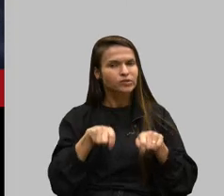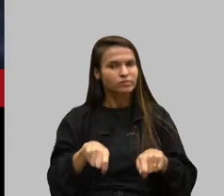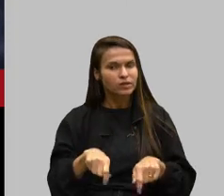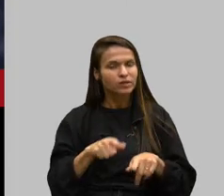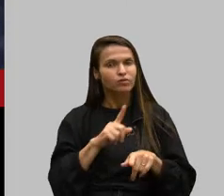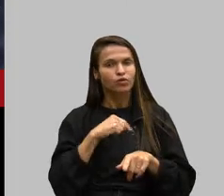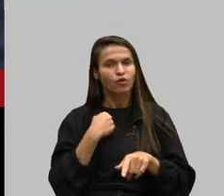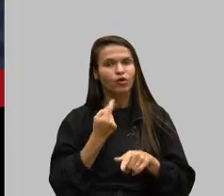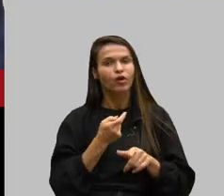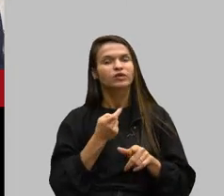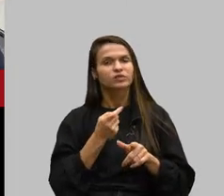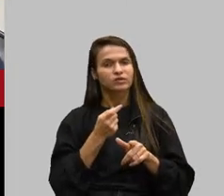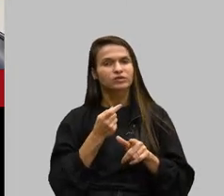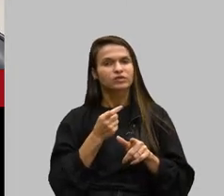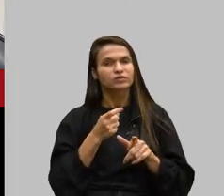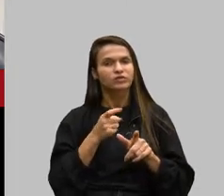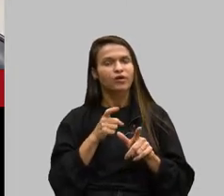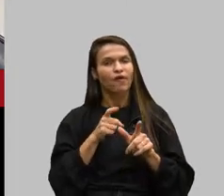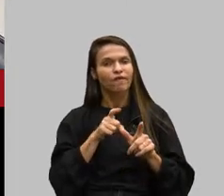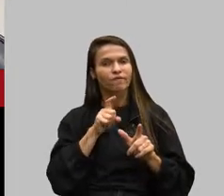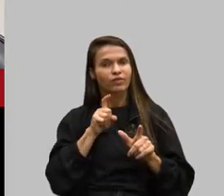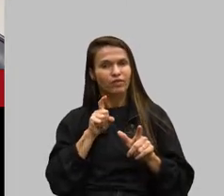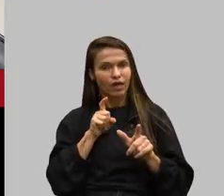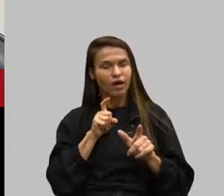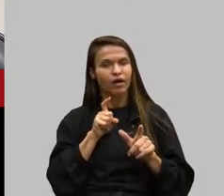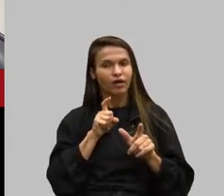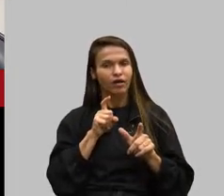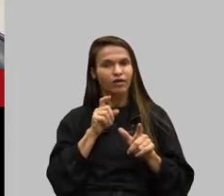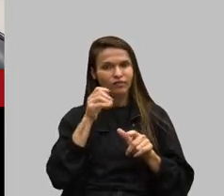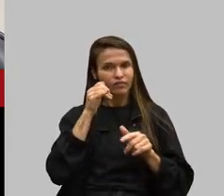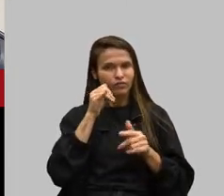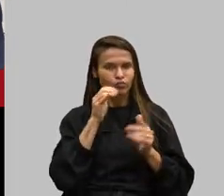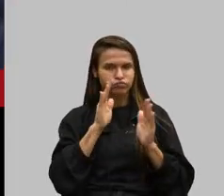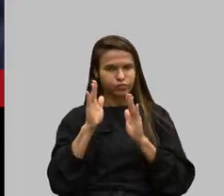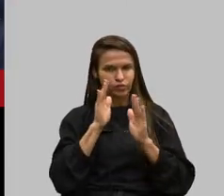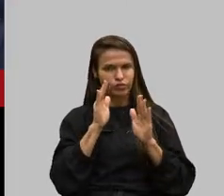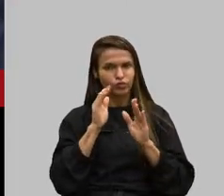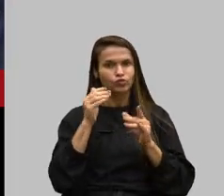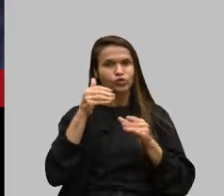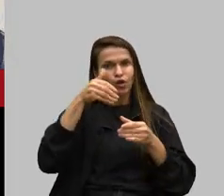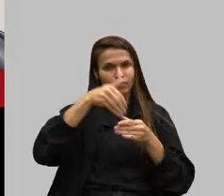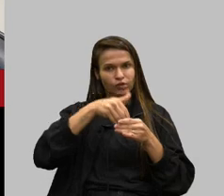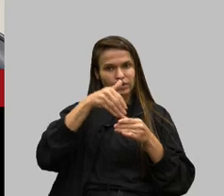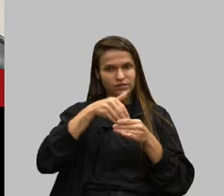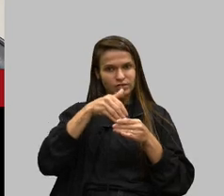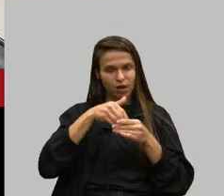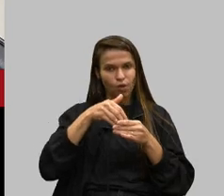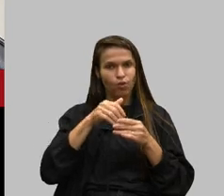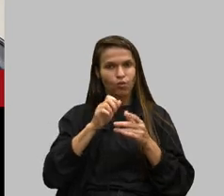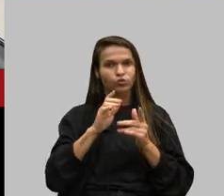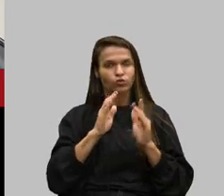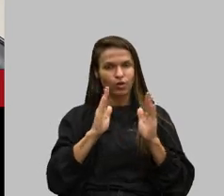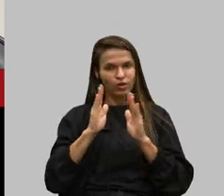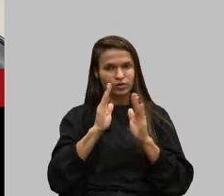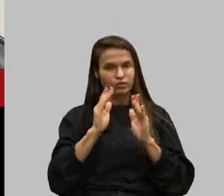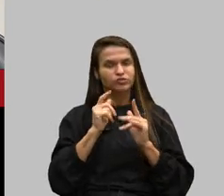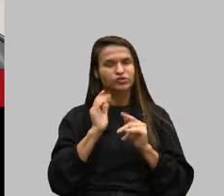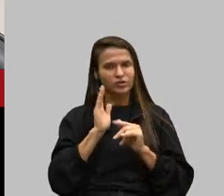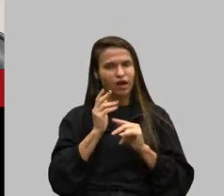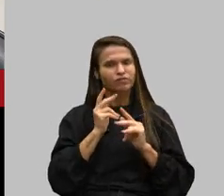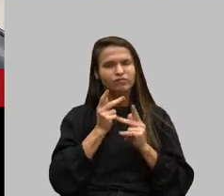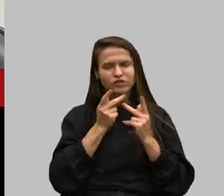nós adiarmos por mais uma vez a votação do regime nós já fomos ao Supremo por diversas vezes e vejam